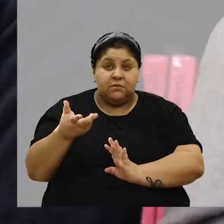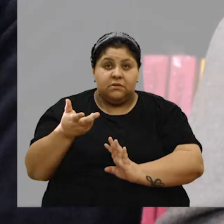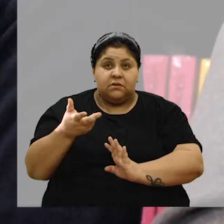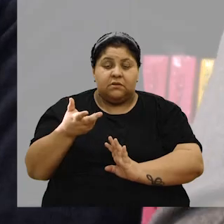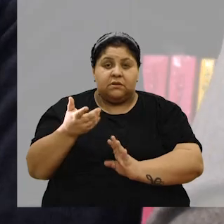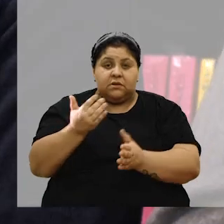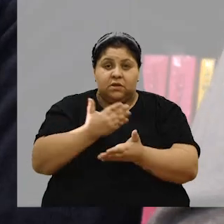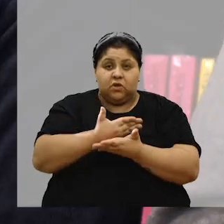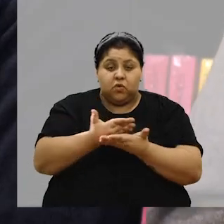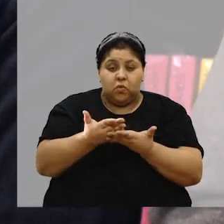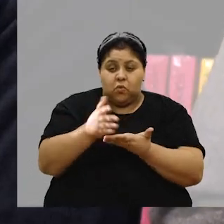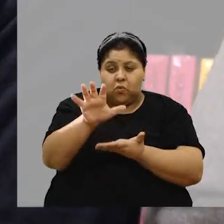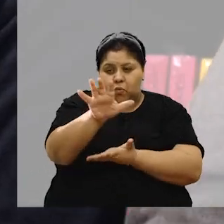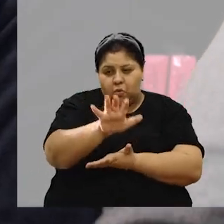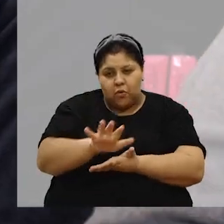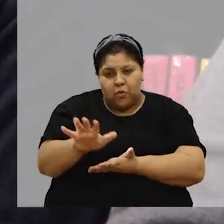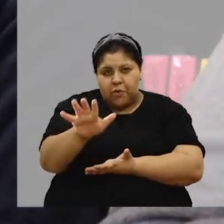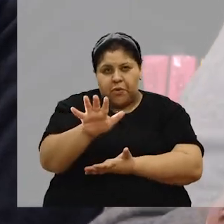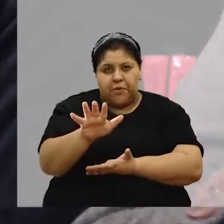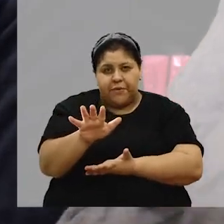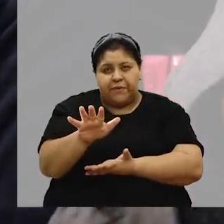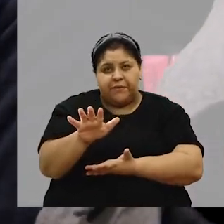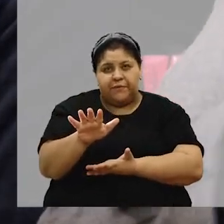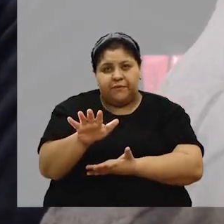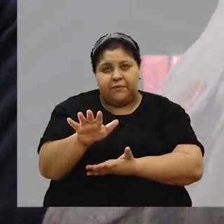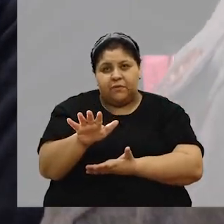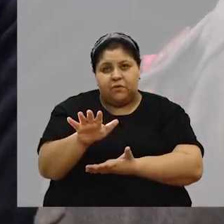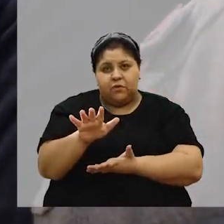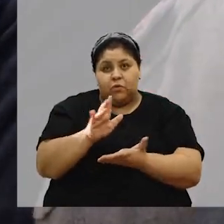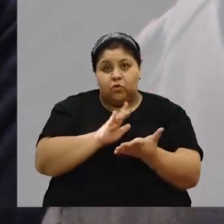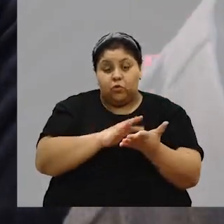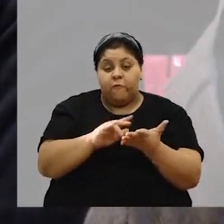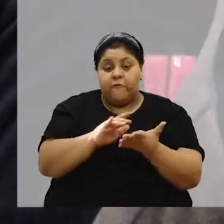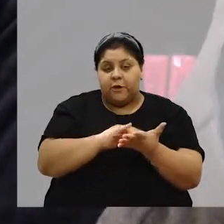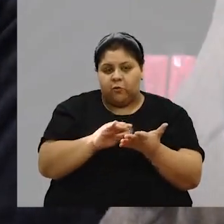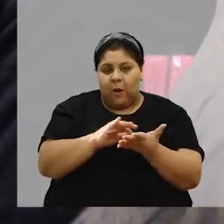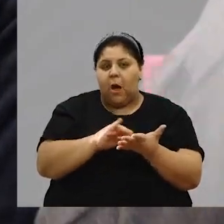que a gente queira entrar nessa área do